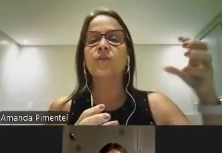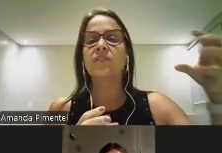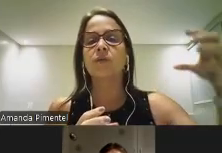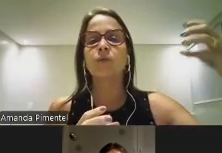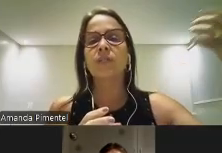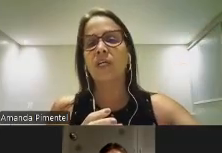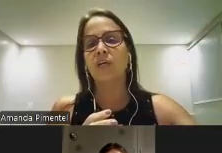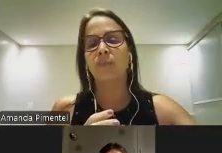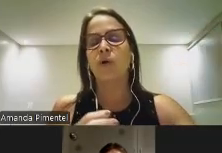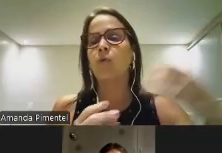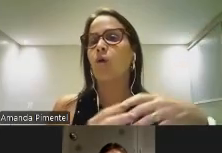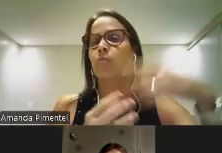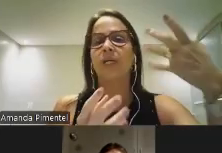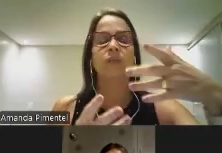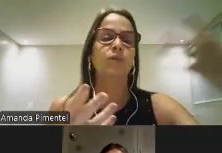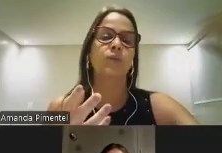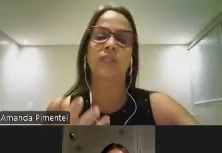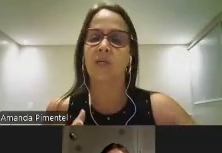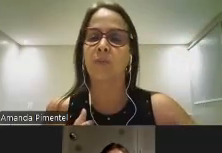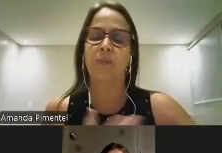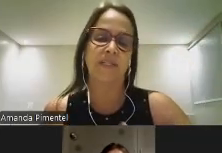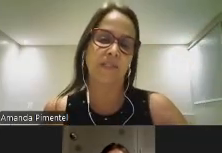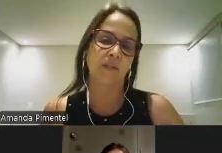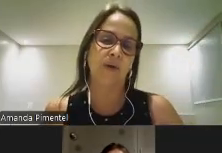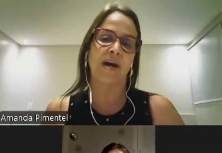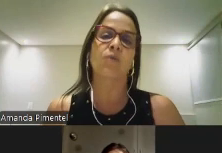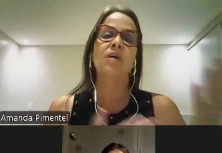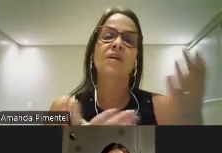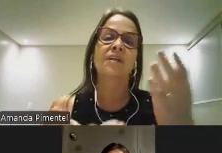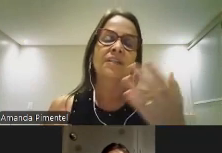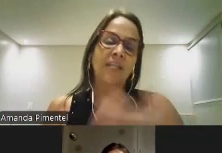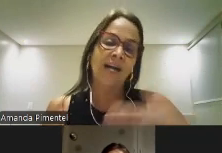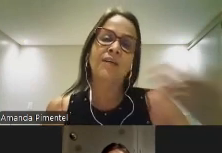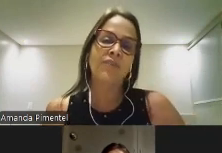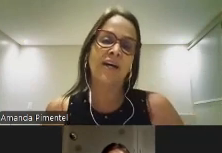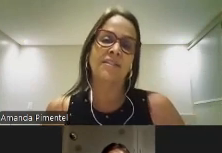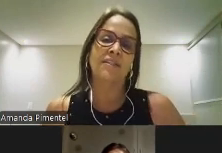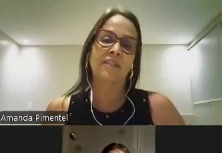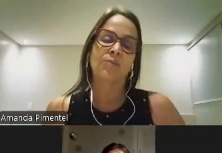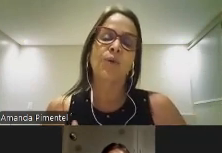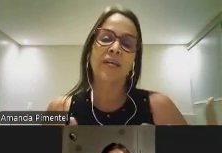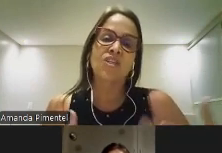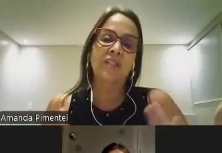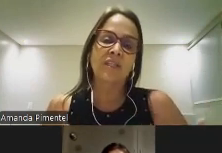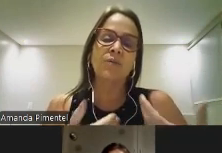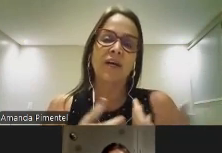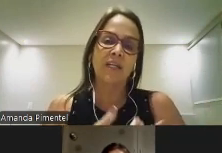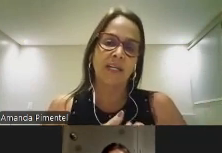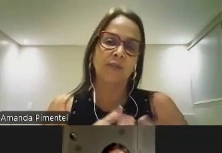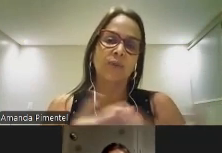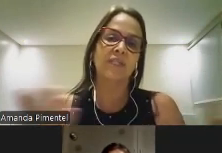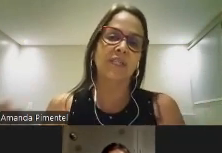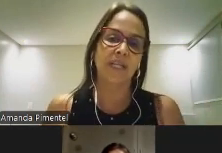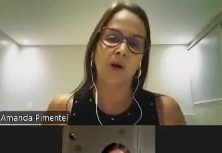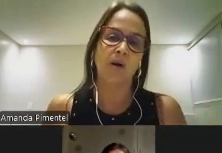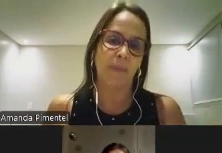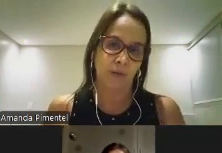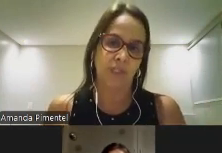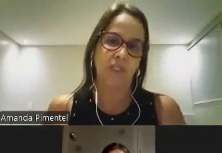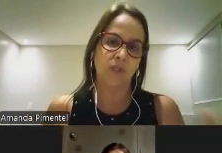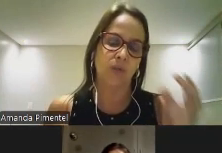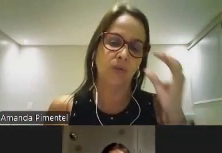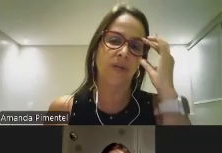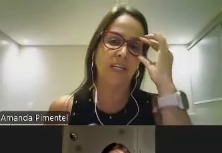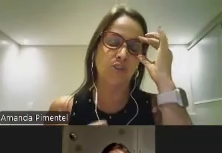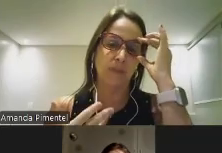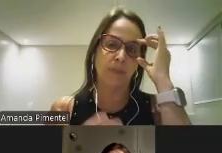uma redução do tempo ou aumento do tempo percentual de cada fase, porque a gente tem uma arquitetura dita